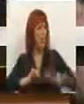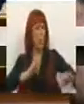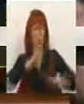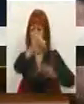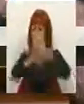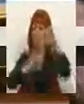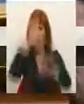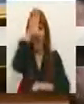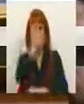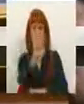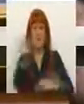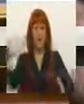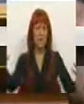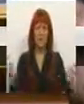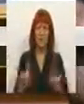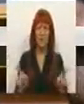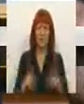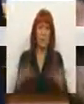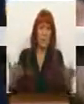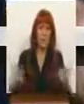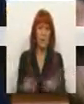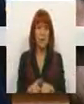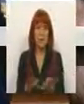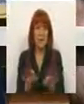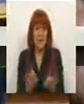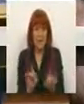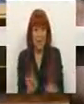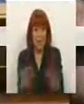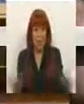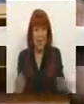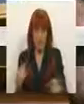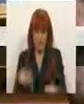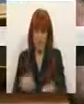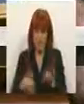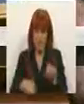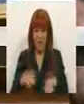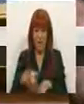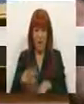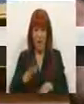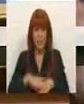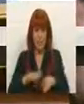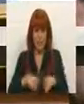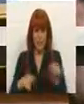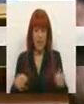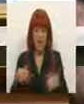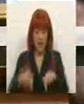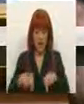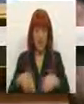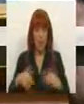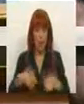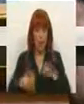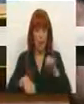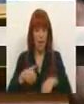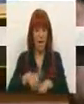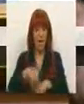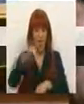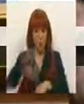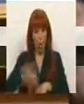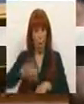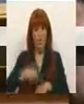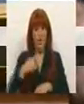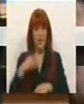e contra o Governo. Não, aliás, é exatamente isso hoje o que vai aqui acontecer, Sr. Ministro. É exatamente isso o que vai acontecer